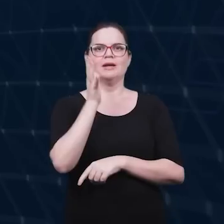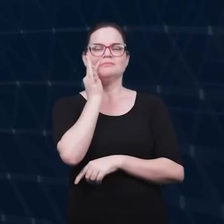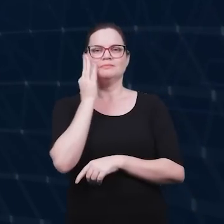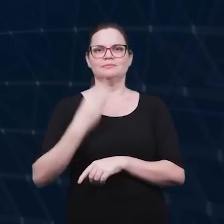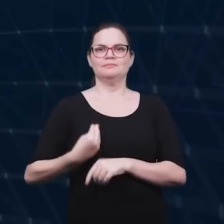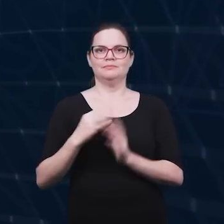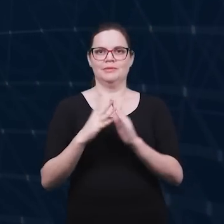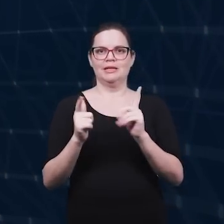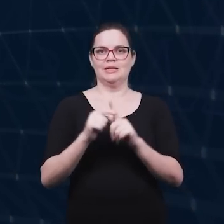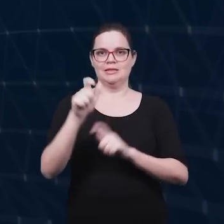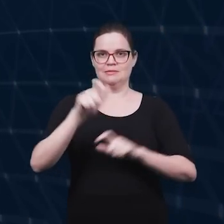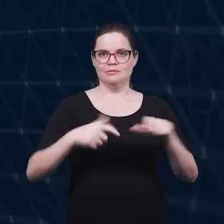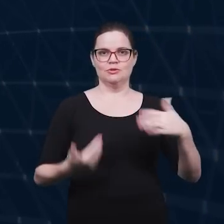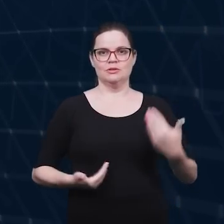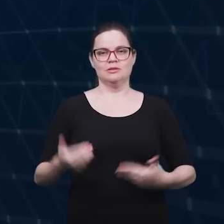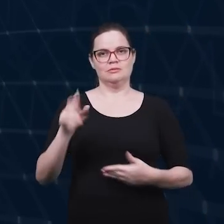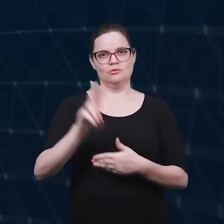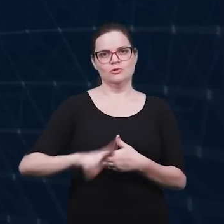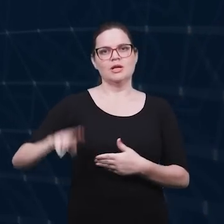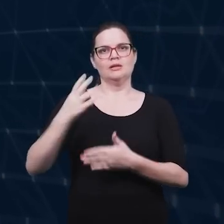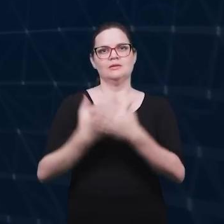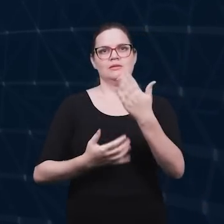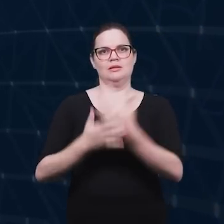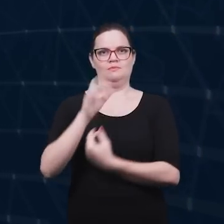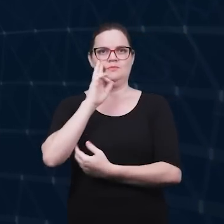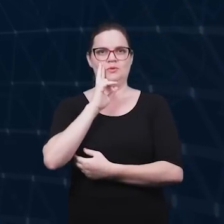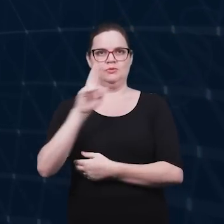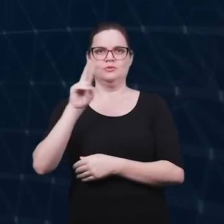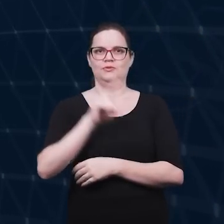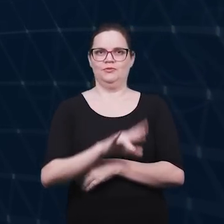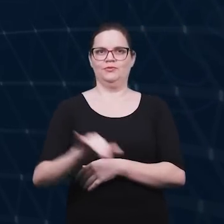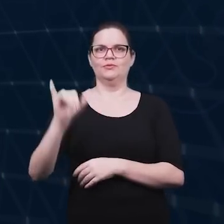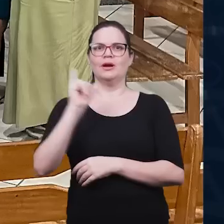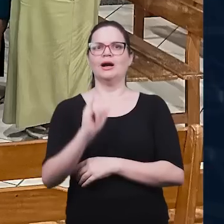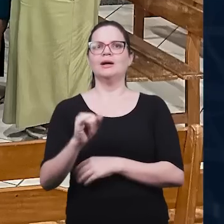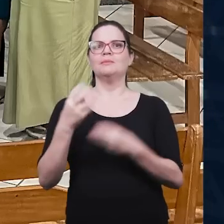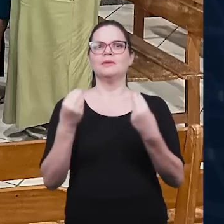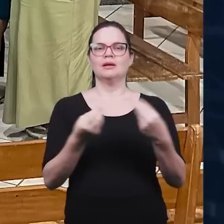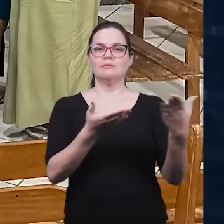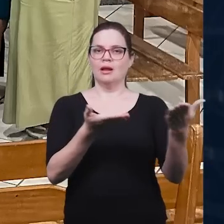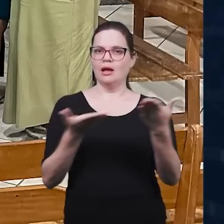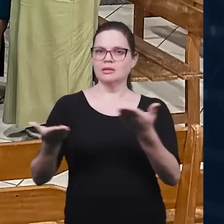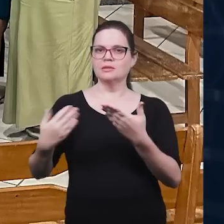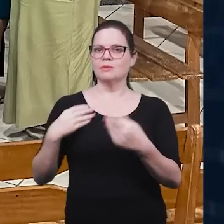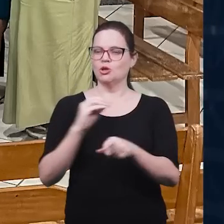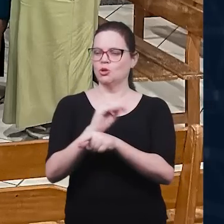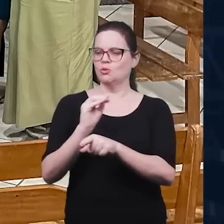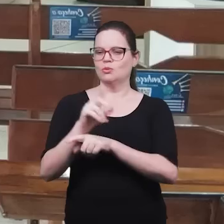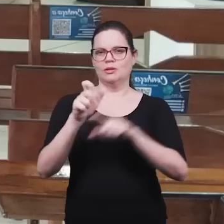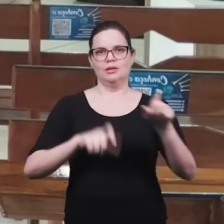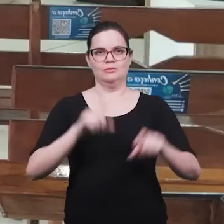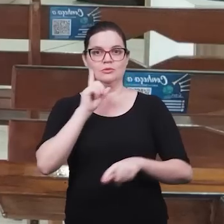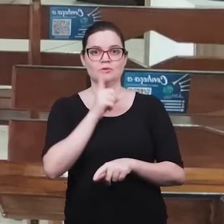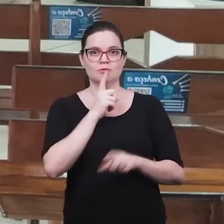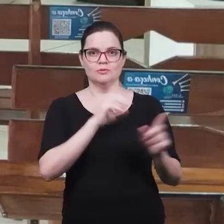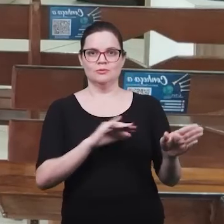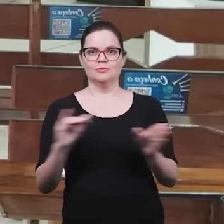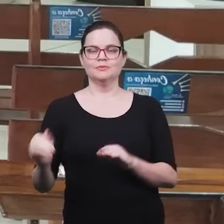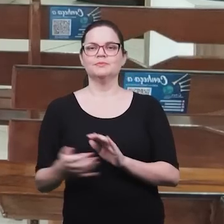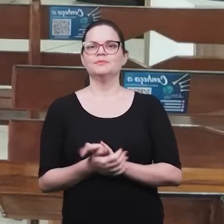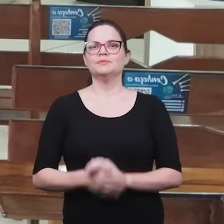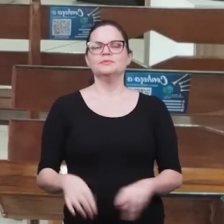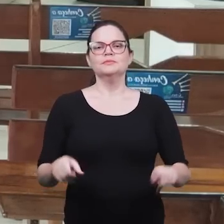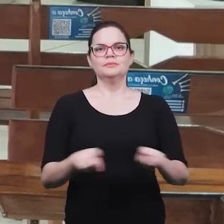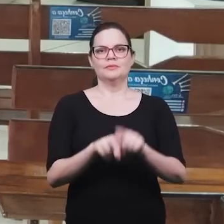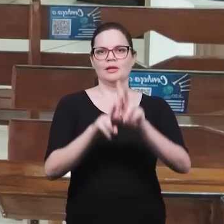fazendo a oficina de Libras seriam instrumentos nas mãos do Senhor para receber e cuidar dessas vidas. As informações do Rio